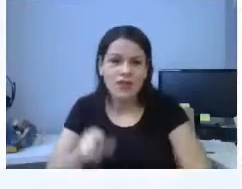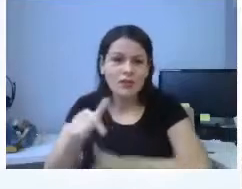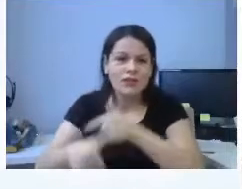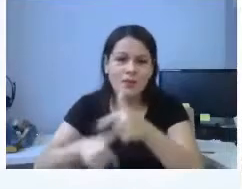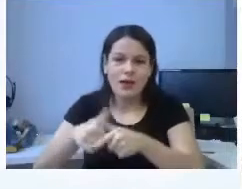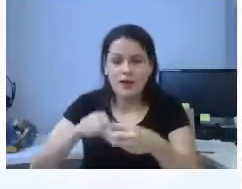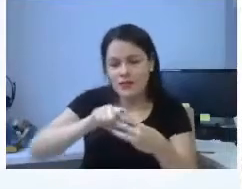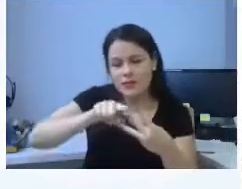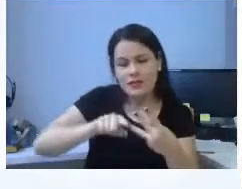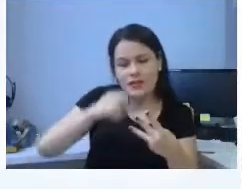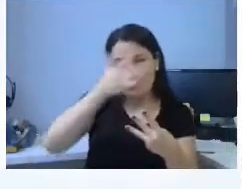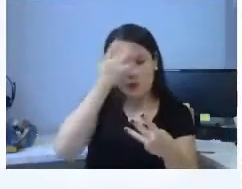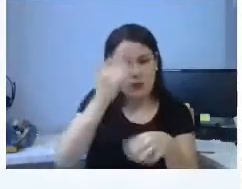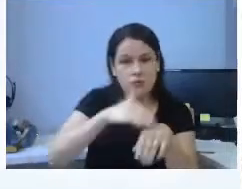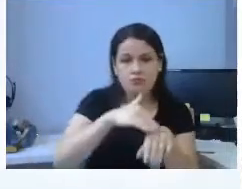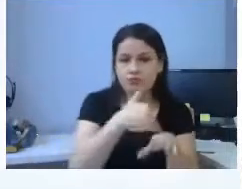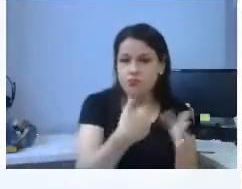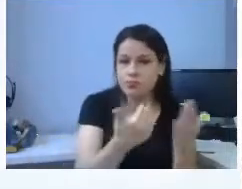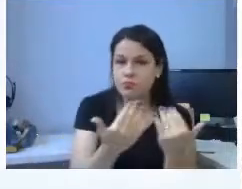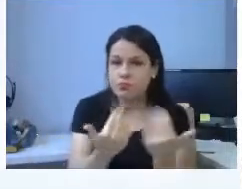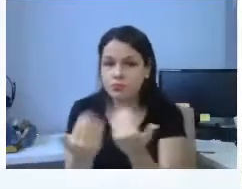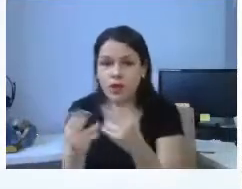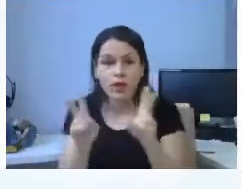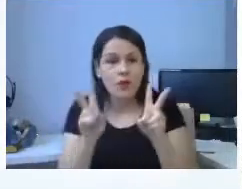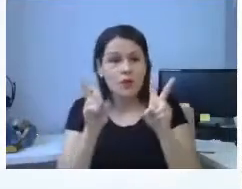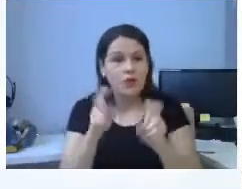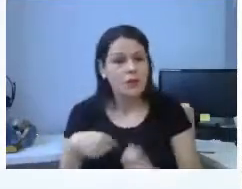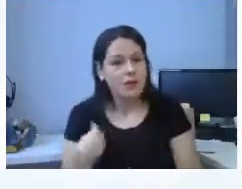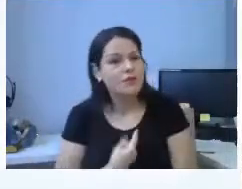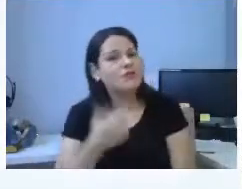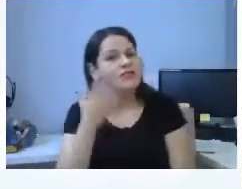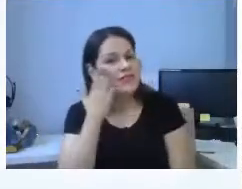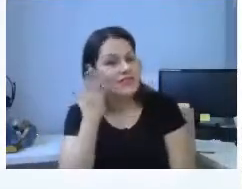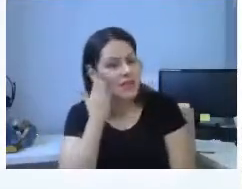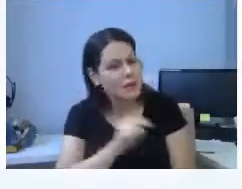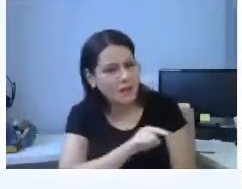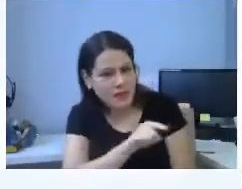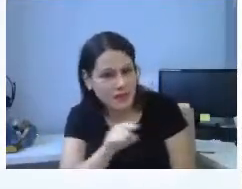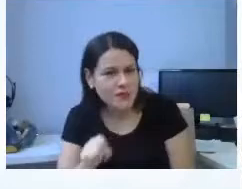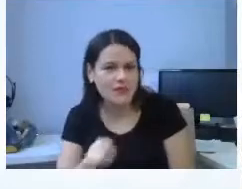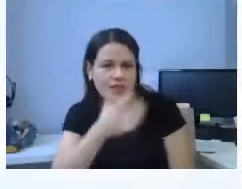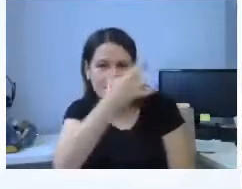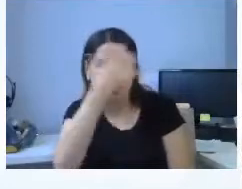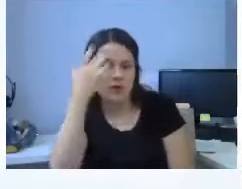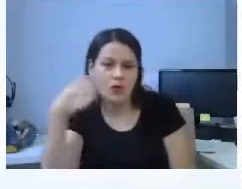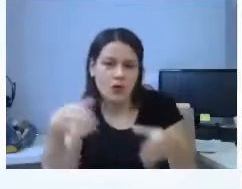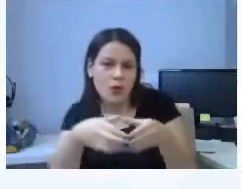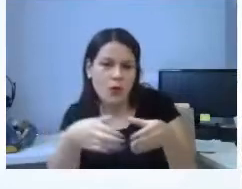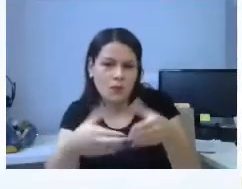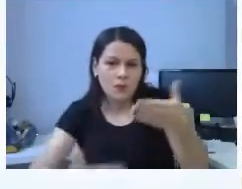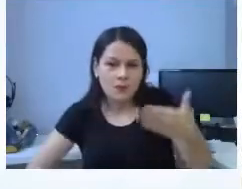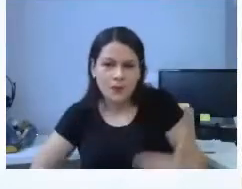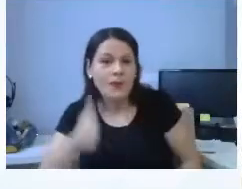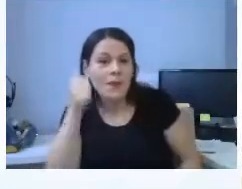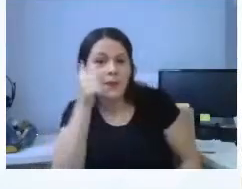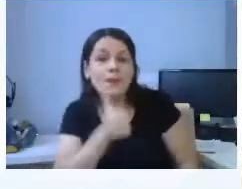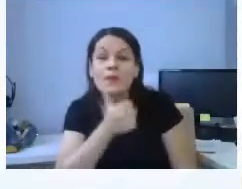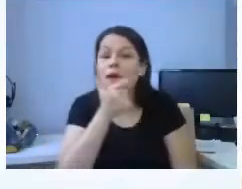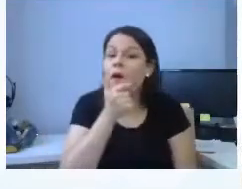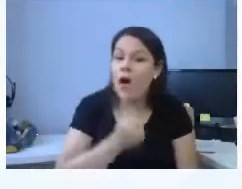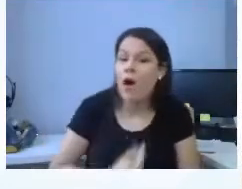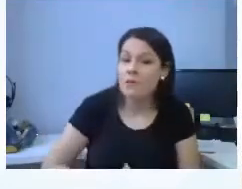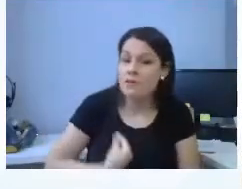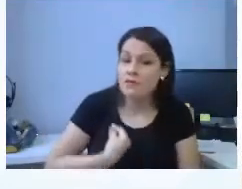aqui conversando sobre esse tema que nós sabemos que vocês, trabalhadores e trabalhadoras, que estão vivendo